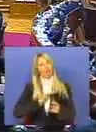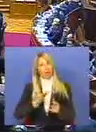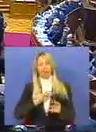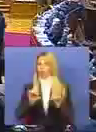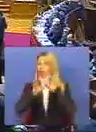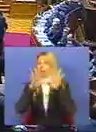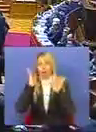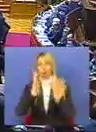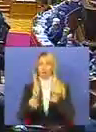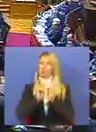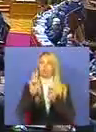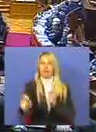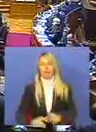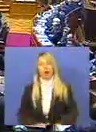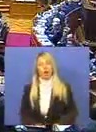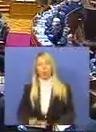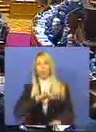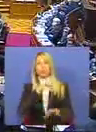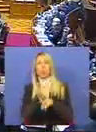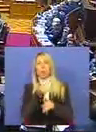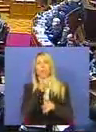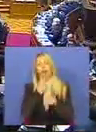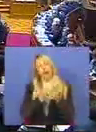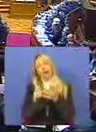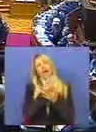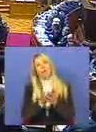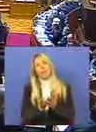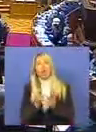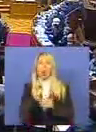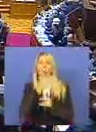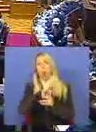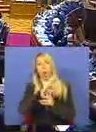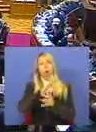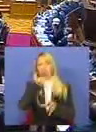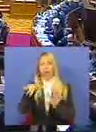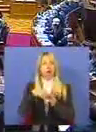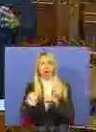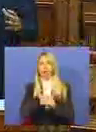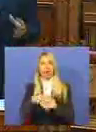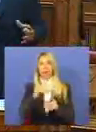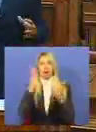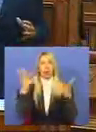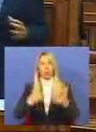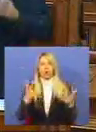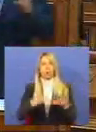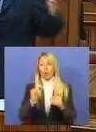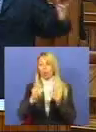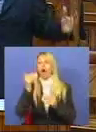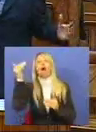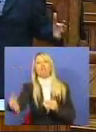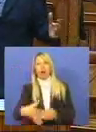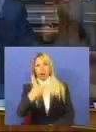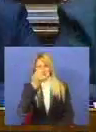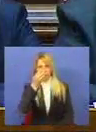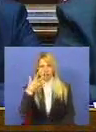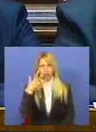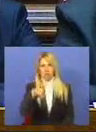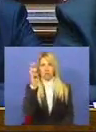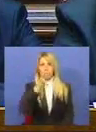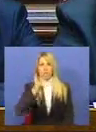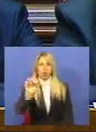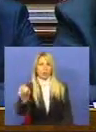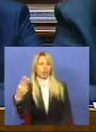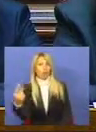Outras medidas que não estão ou vão entrar ou ficam de fora do orçamento. 20 mil milhões de euros, tanto dinheiro que há